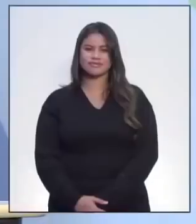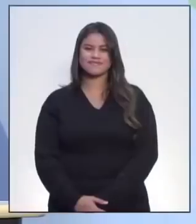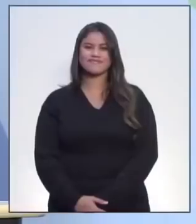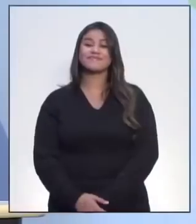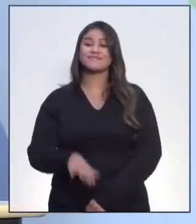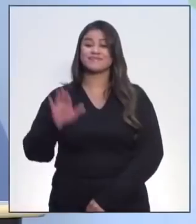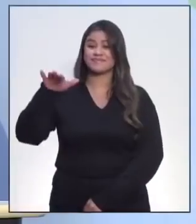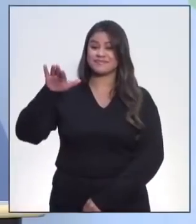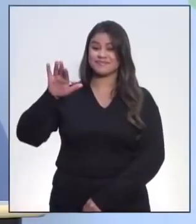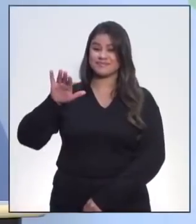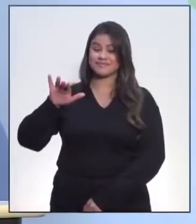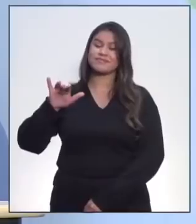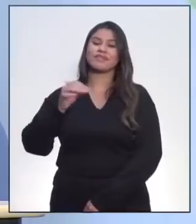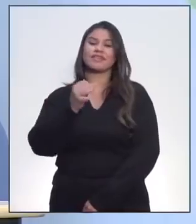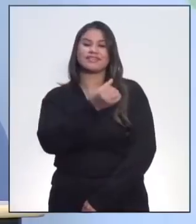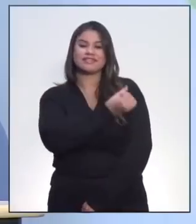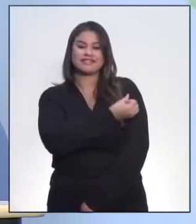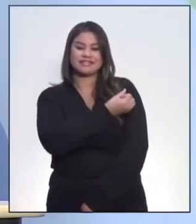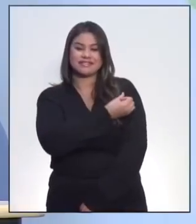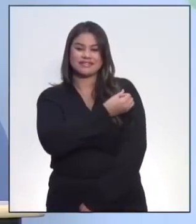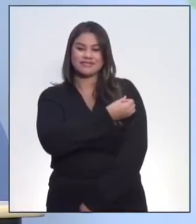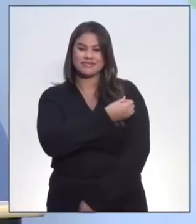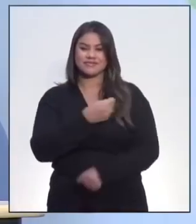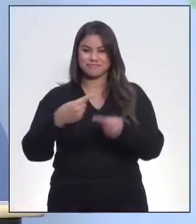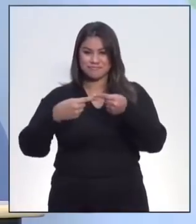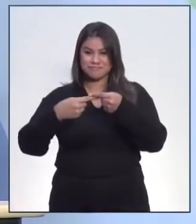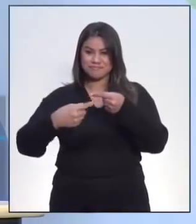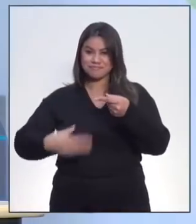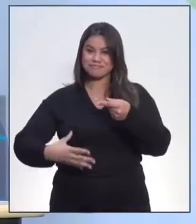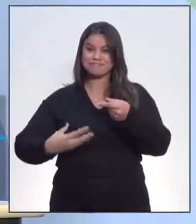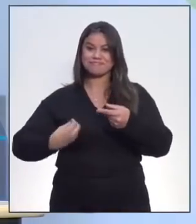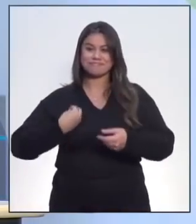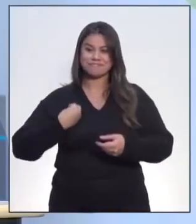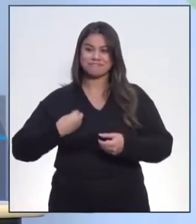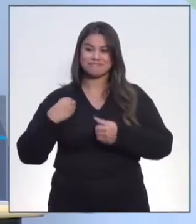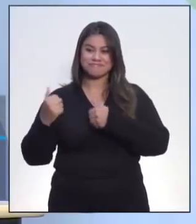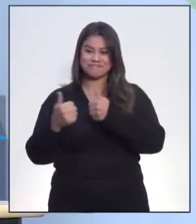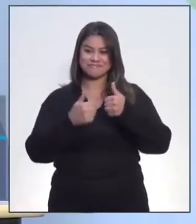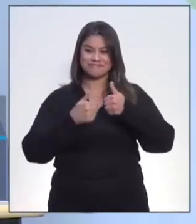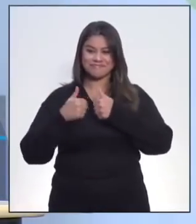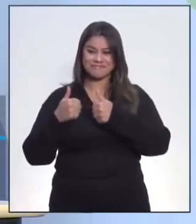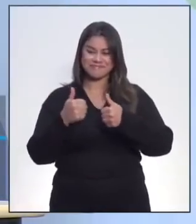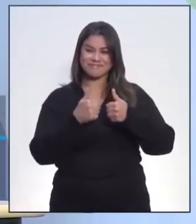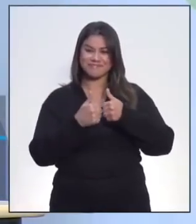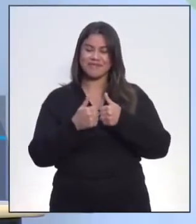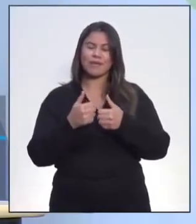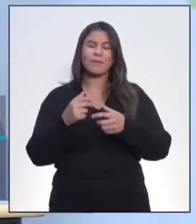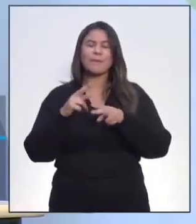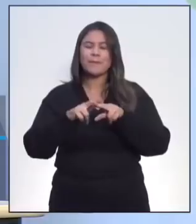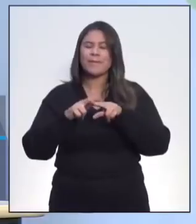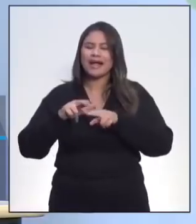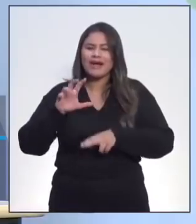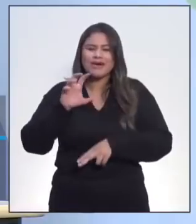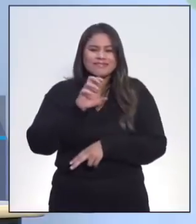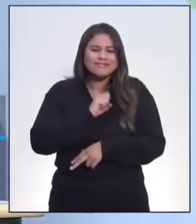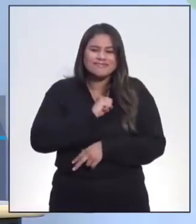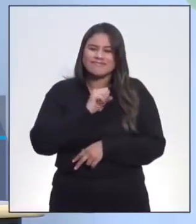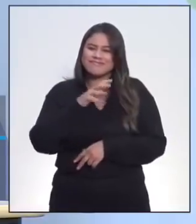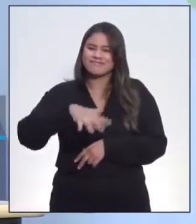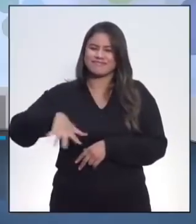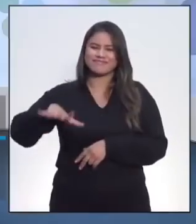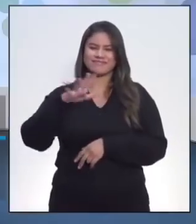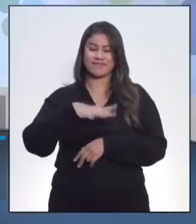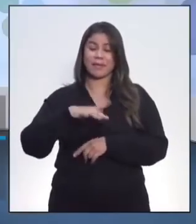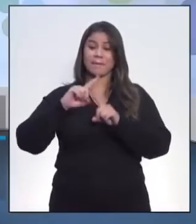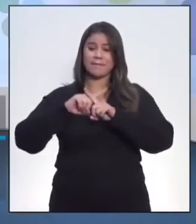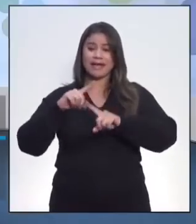Osmar, para variar, o sexto ano está participando assim de uma forma maravilhosa, por isso que eu amo demais essa turma, né? Amo todos,